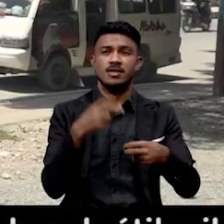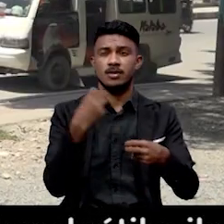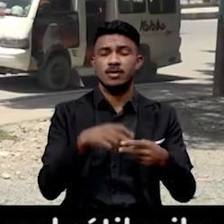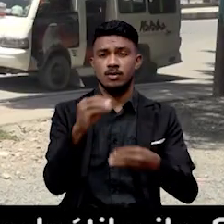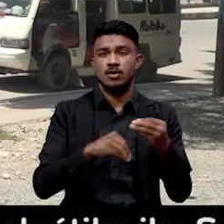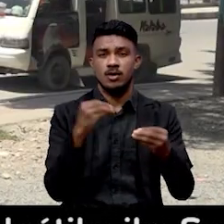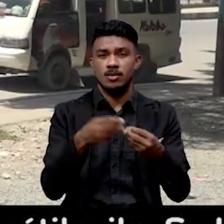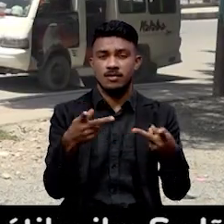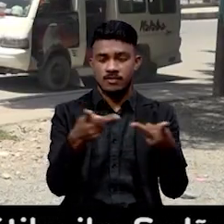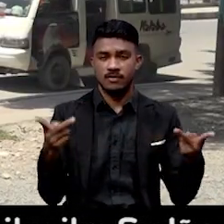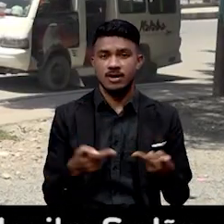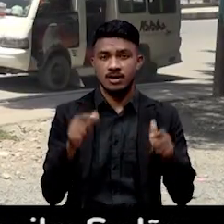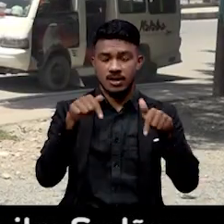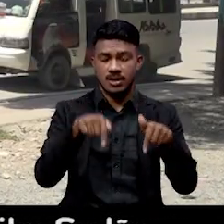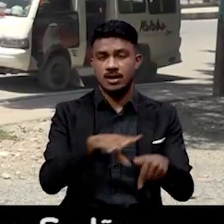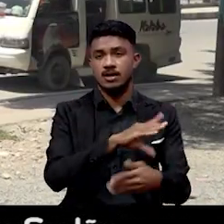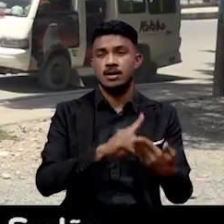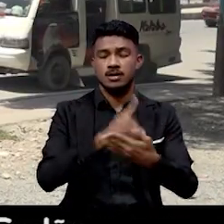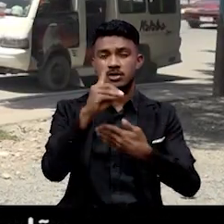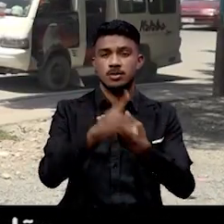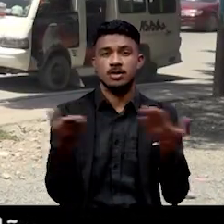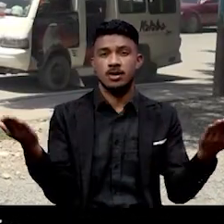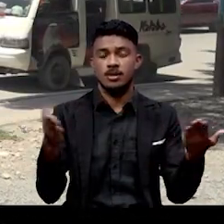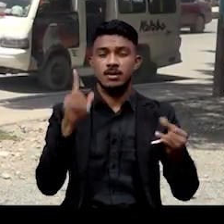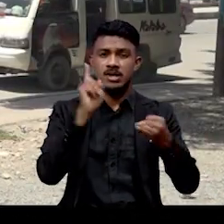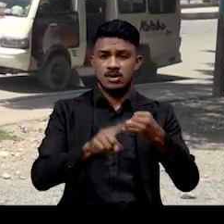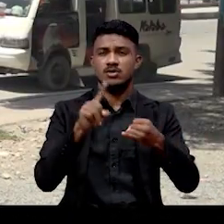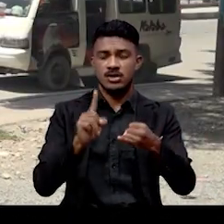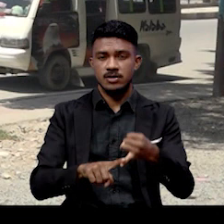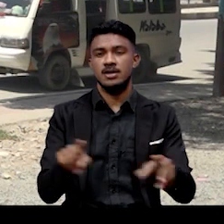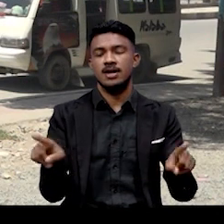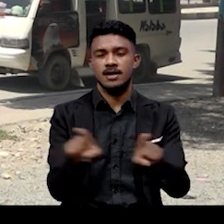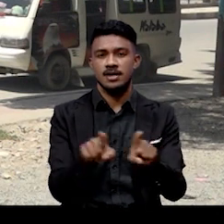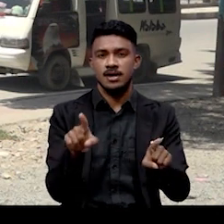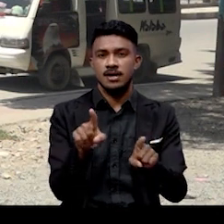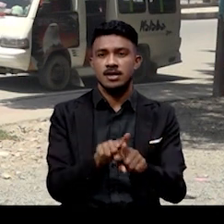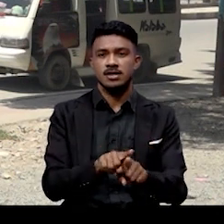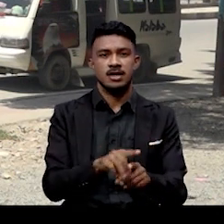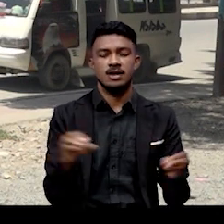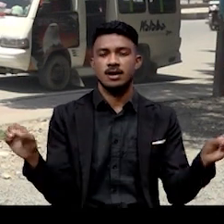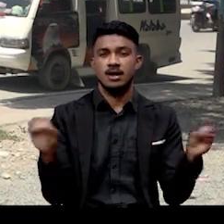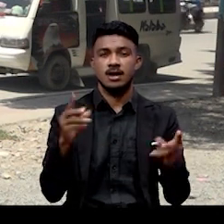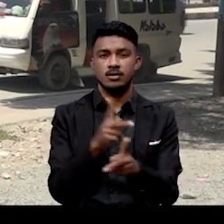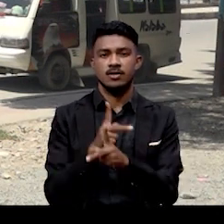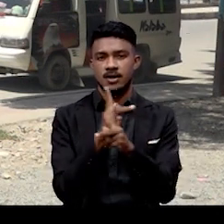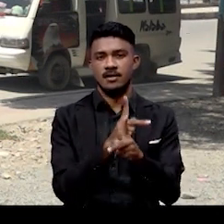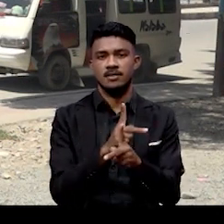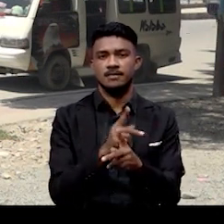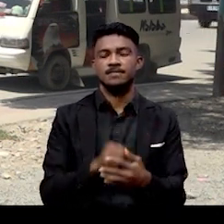ne magninia desenvolvimento nebe ikus-ikus ne hanesan descontrolado.